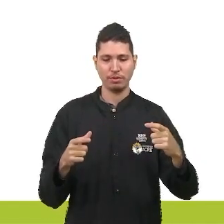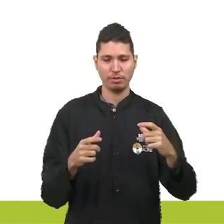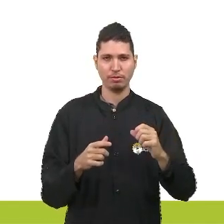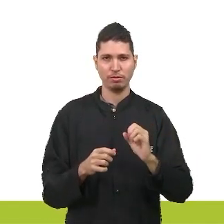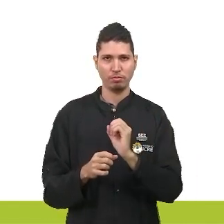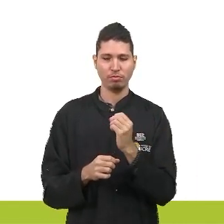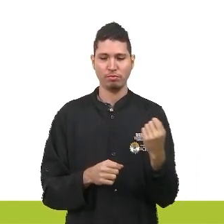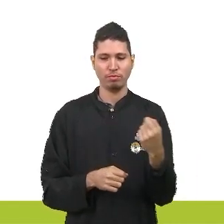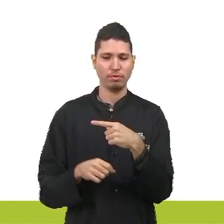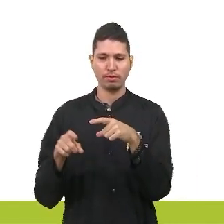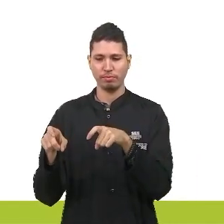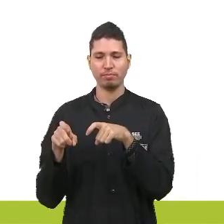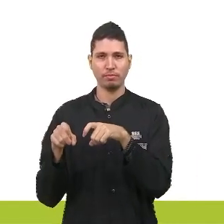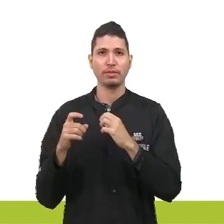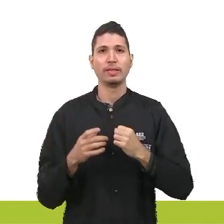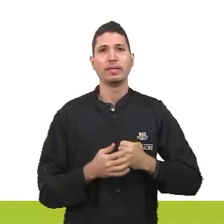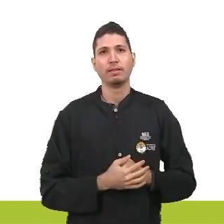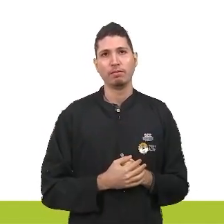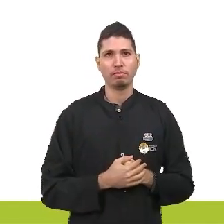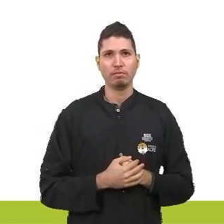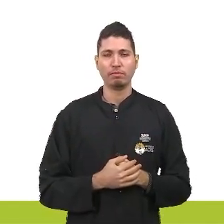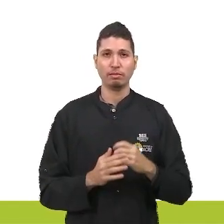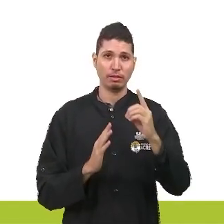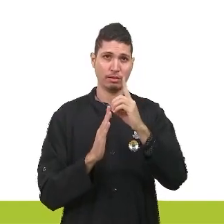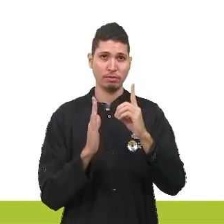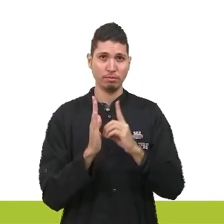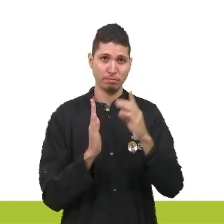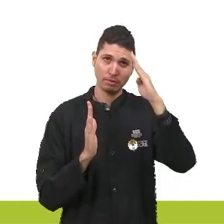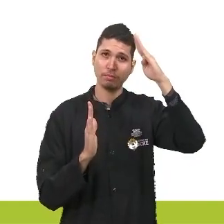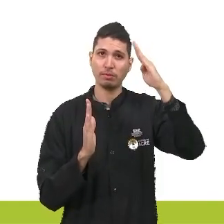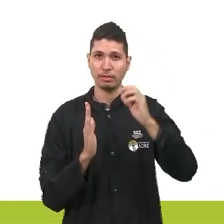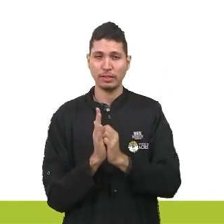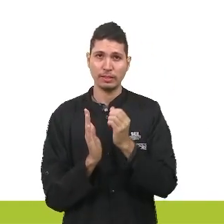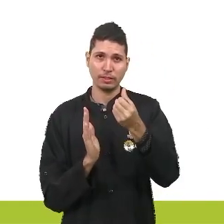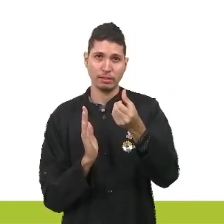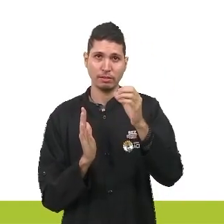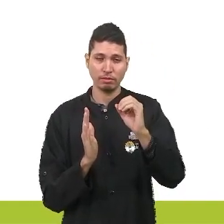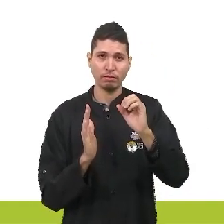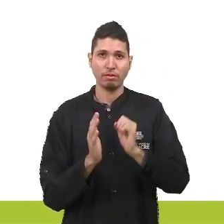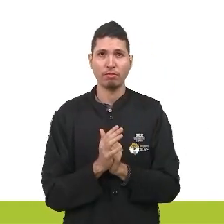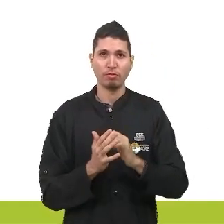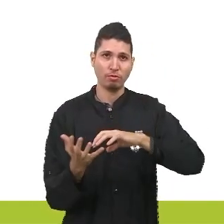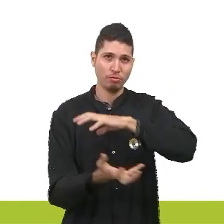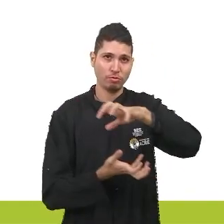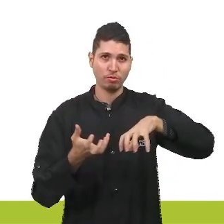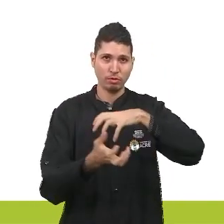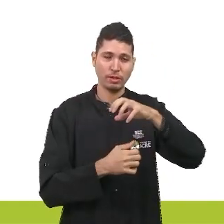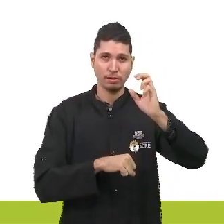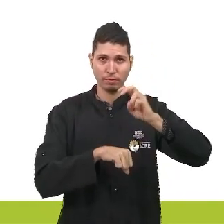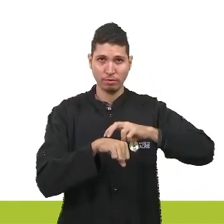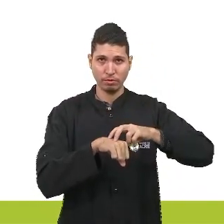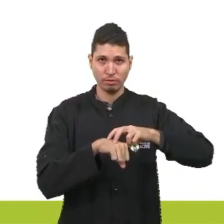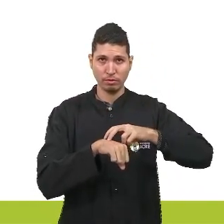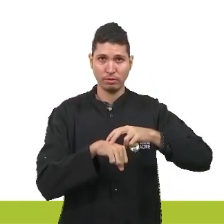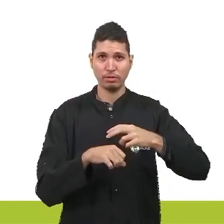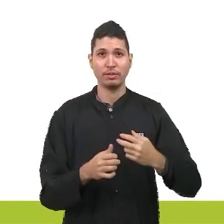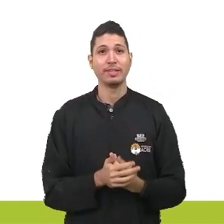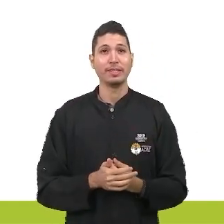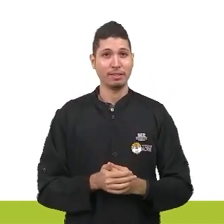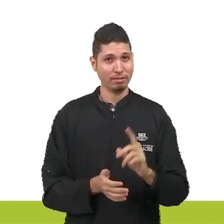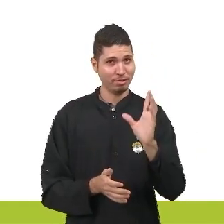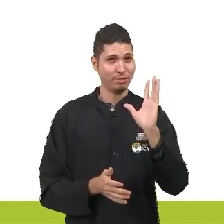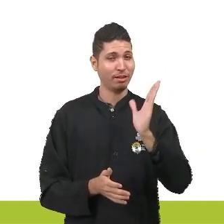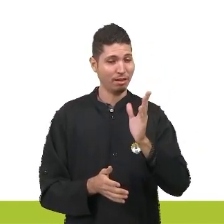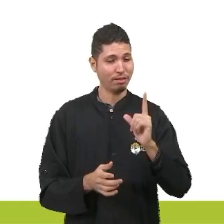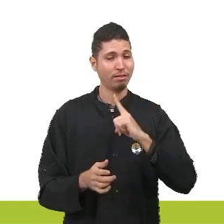mais na década de 70, depois da Revolução Verde, da abertura das fronteiras agrícolas. Inclusive tem aula sobre